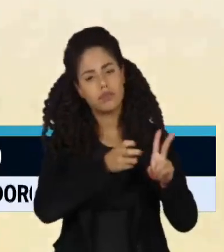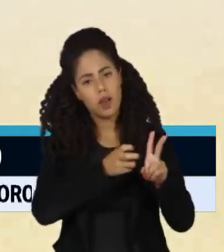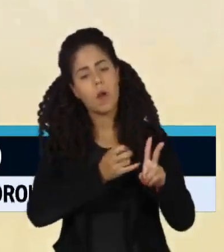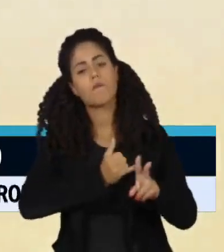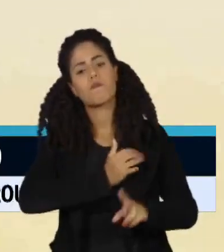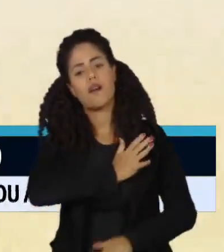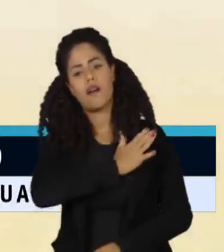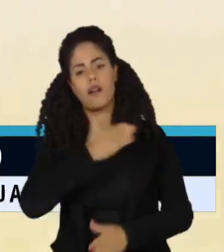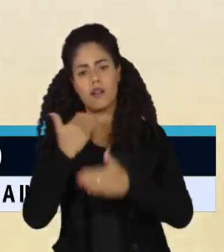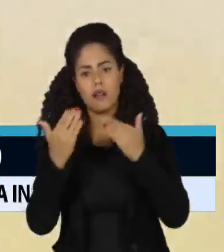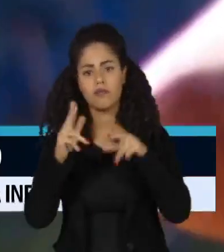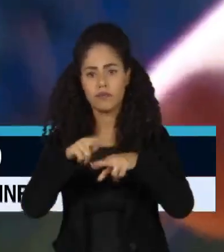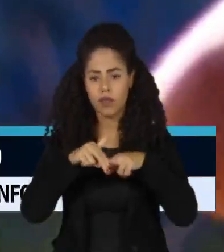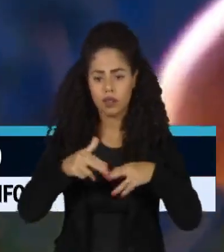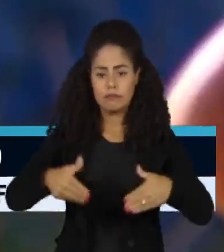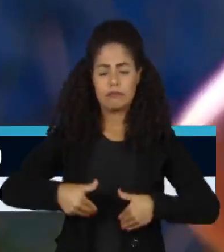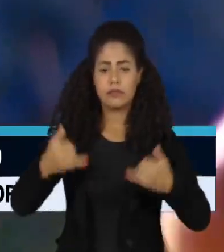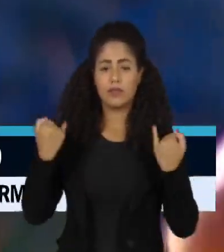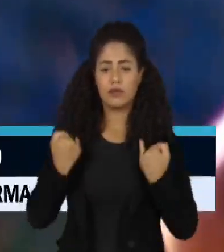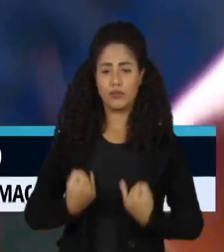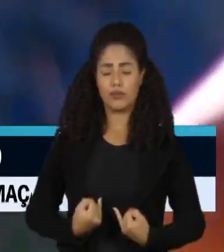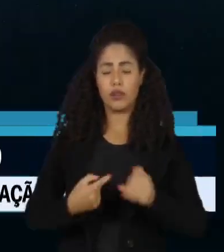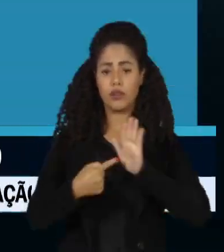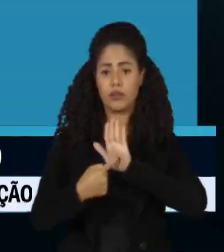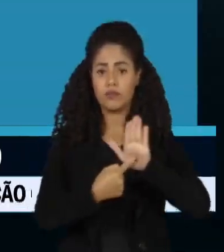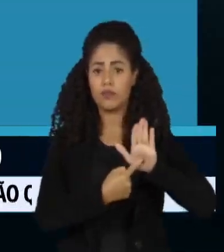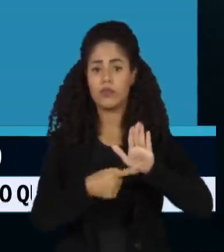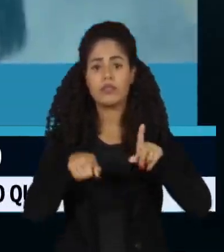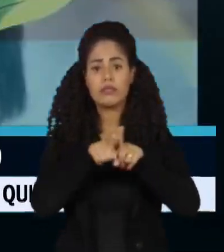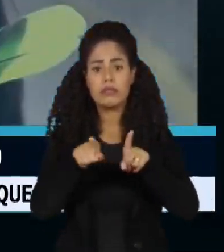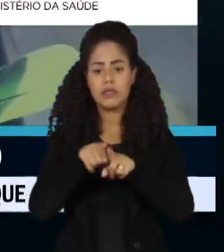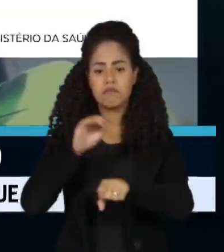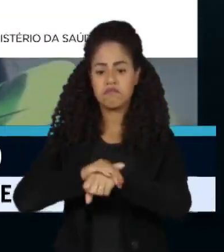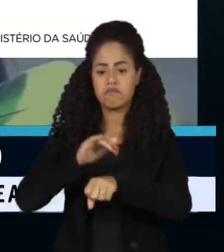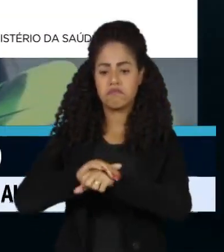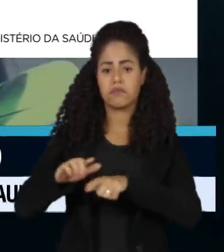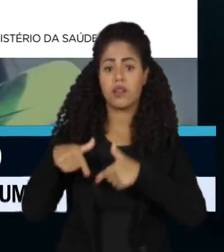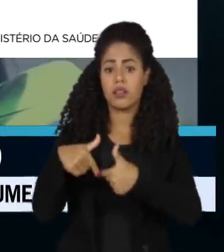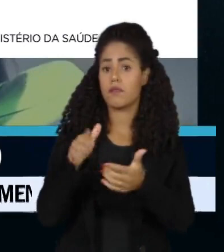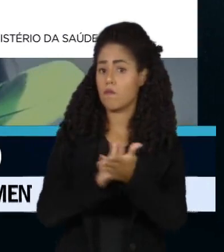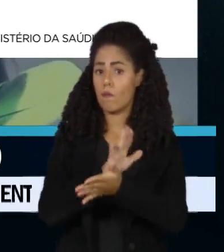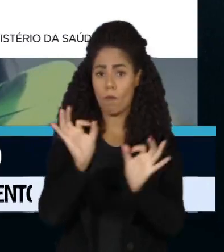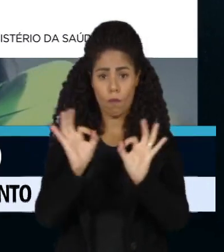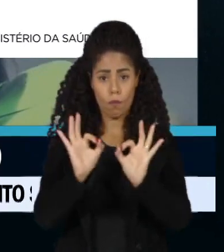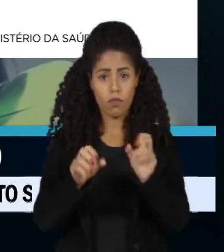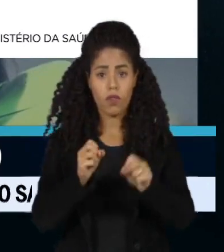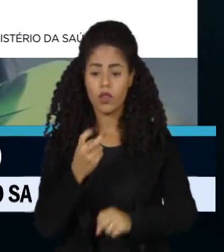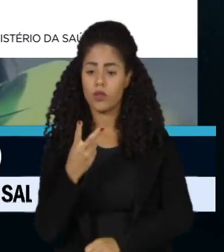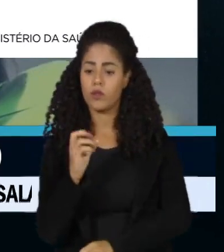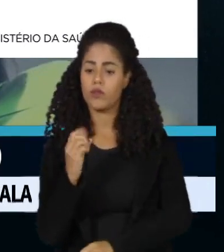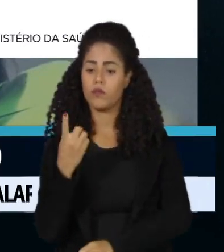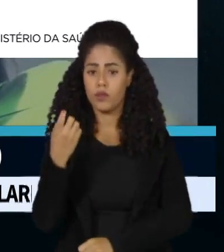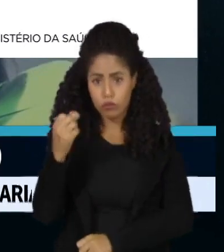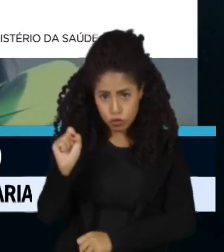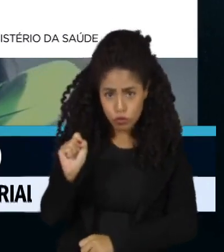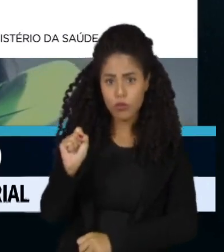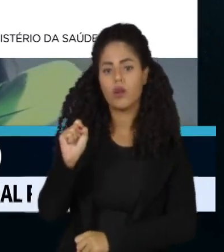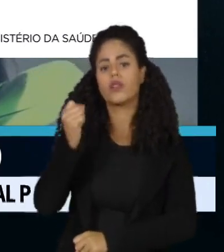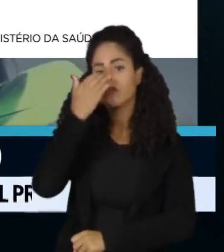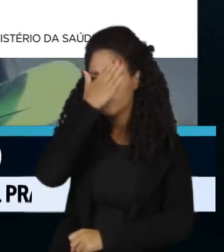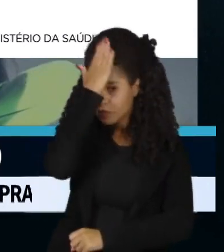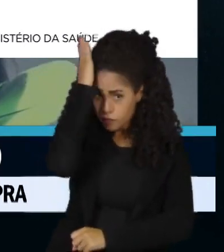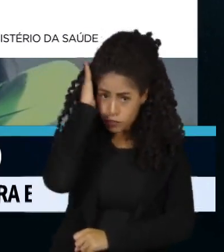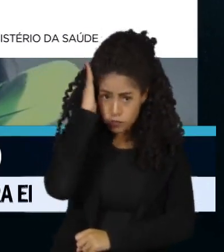A comparação ano a ano deixa ainda mais clara a falta de atuação do governo anterior. Em 2018, na gestão Temer, foram